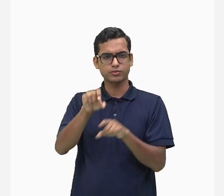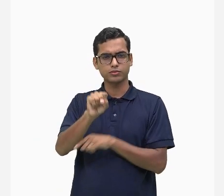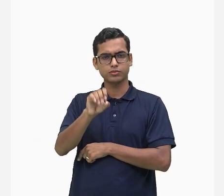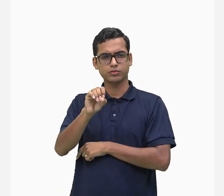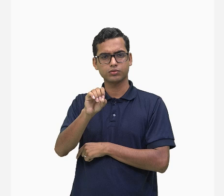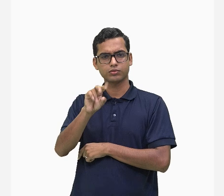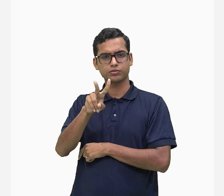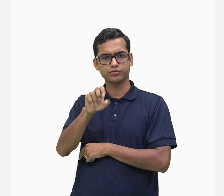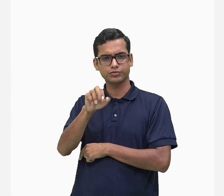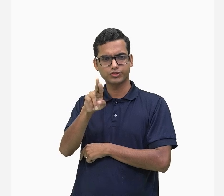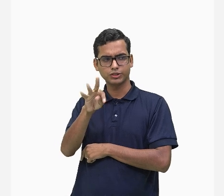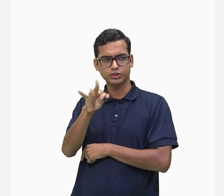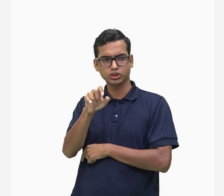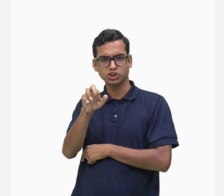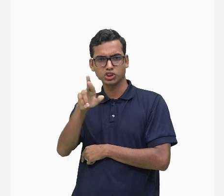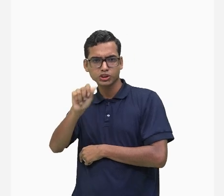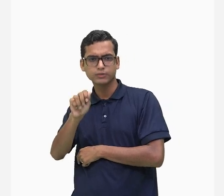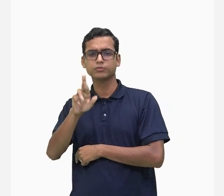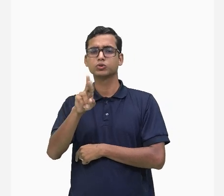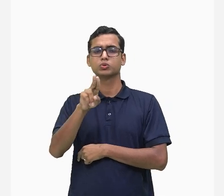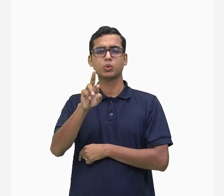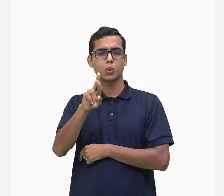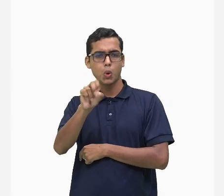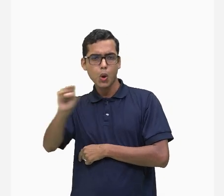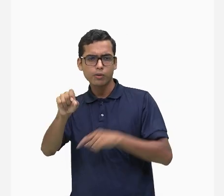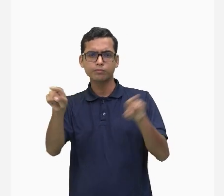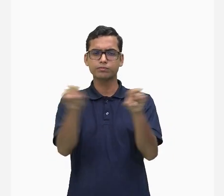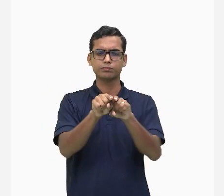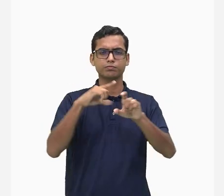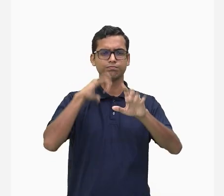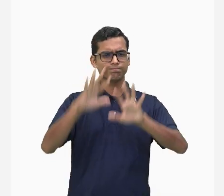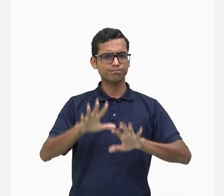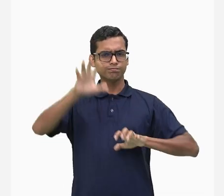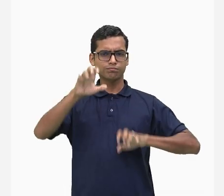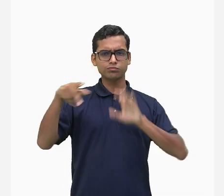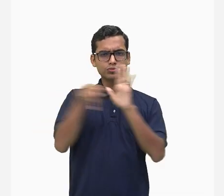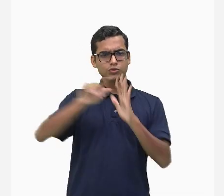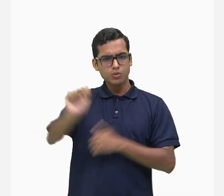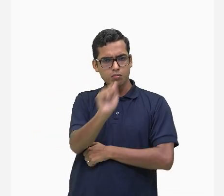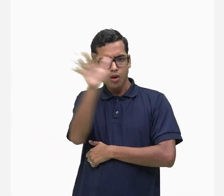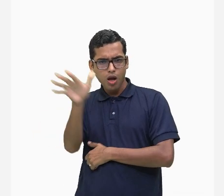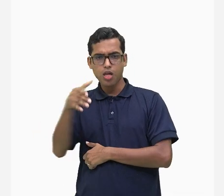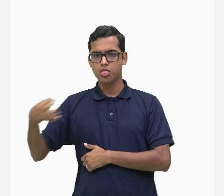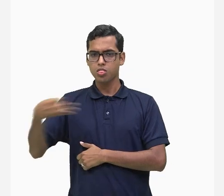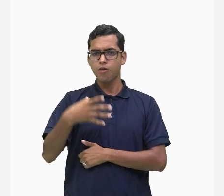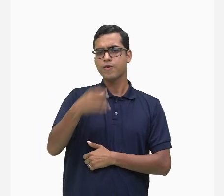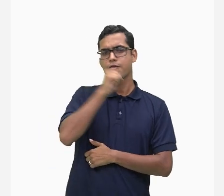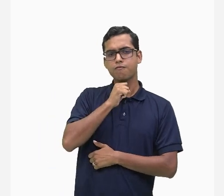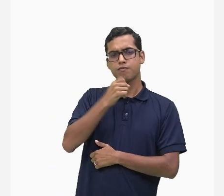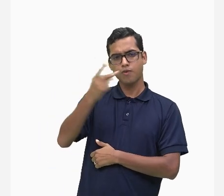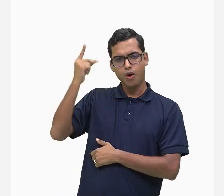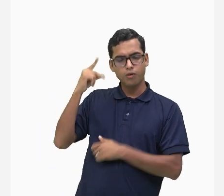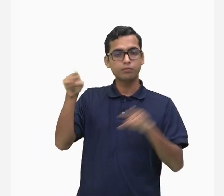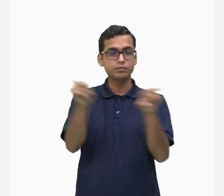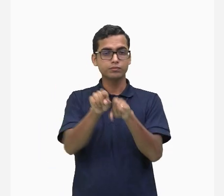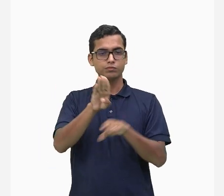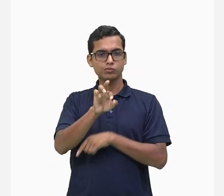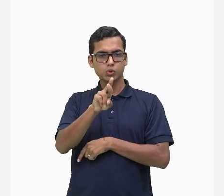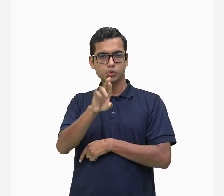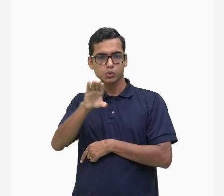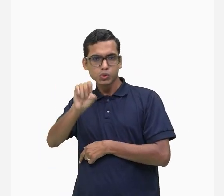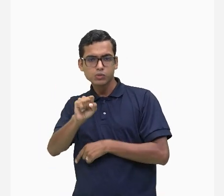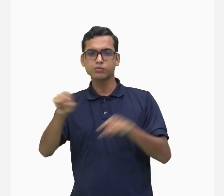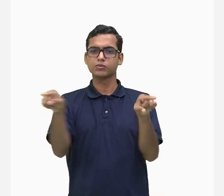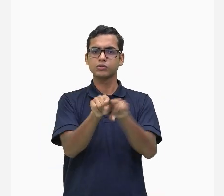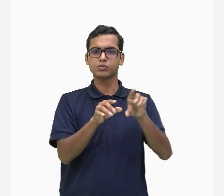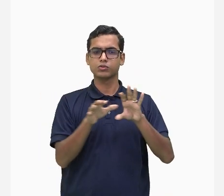tigres asiáticos, velhos e novos, os BRICS e o fortalecimento de países